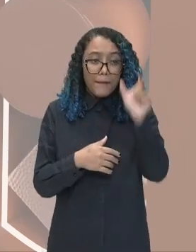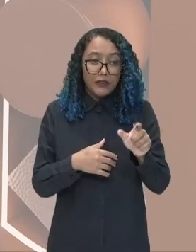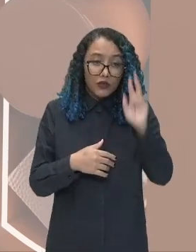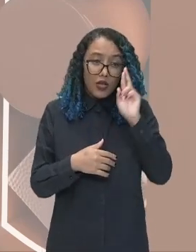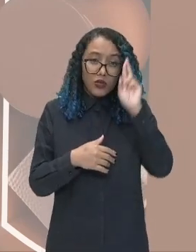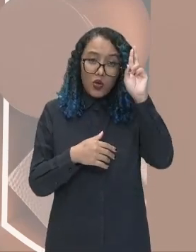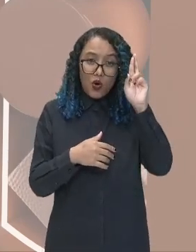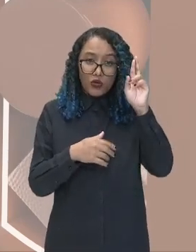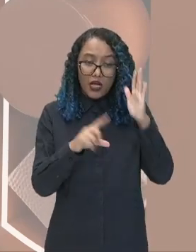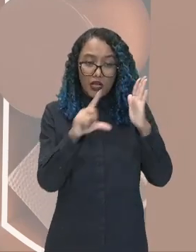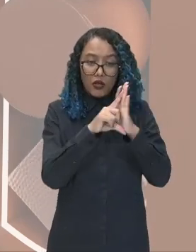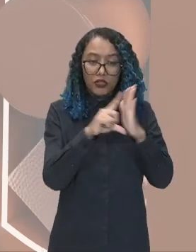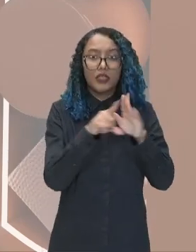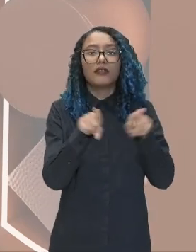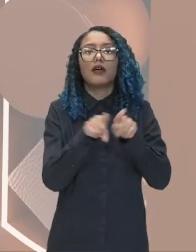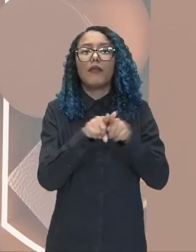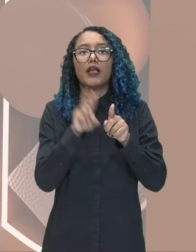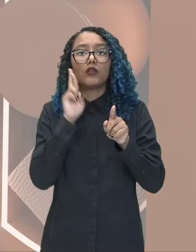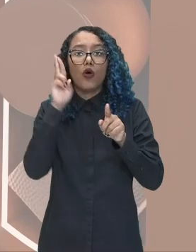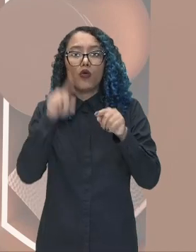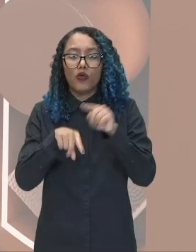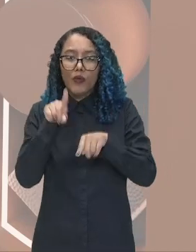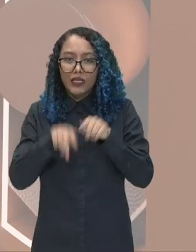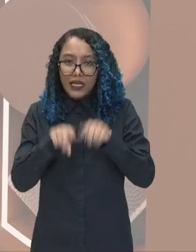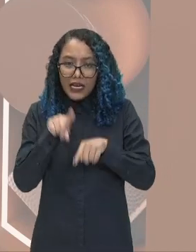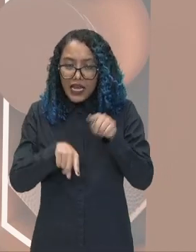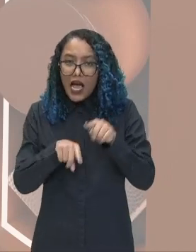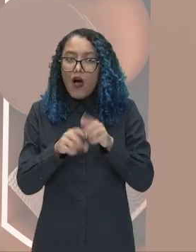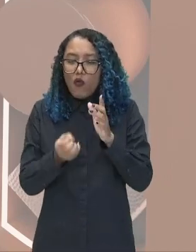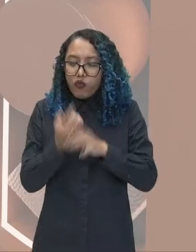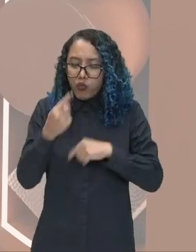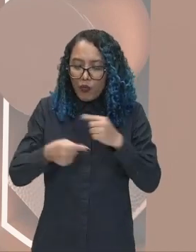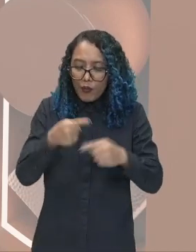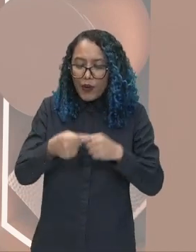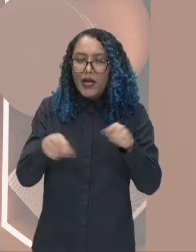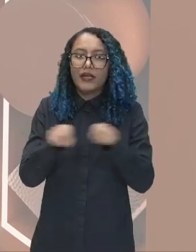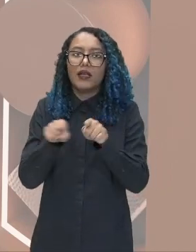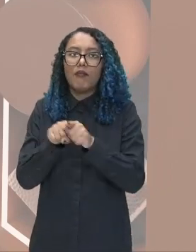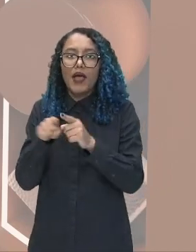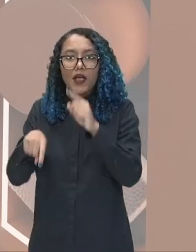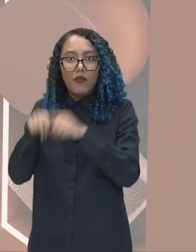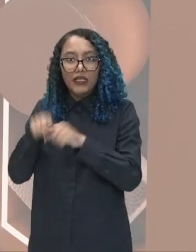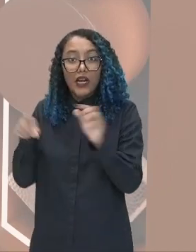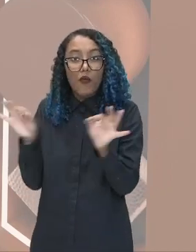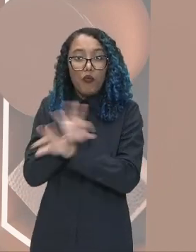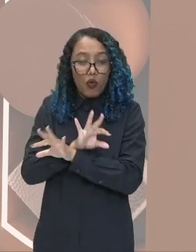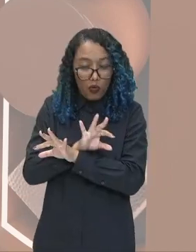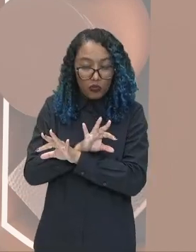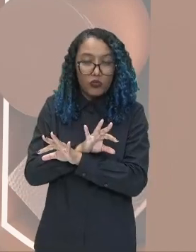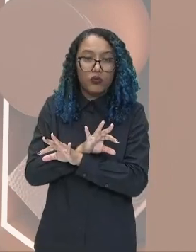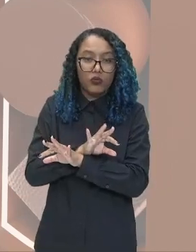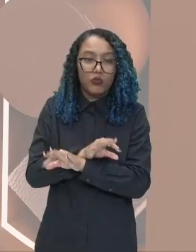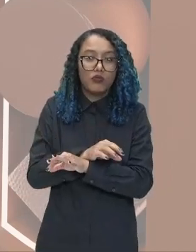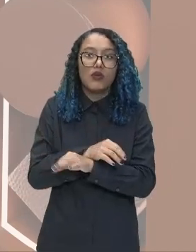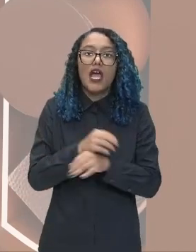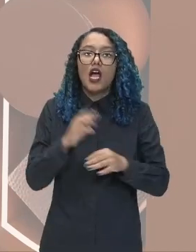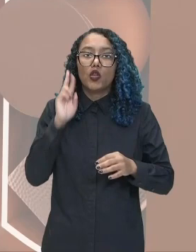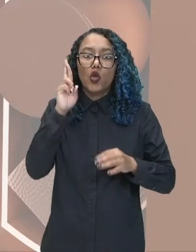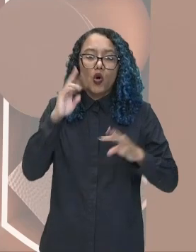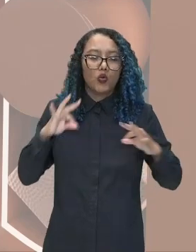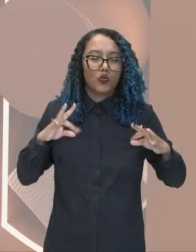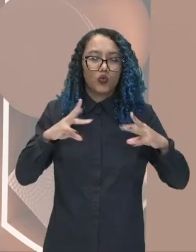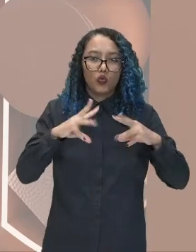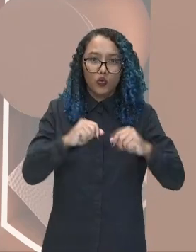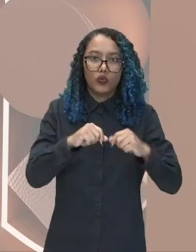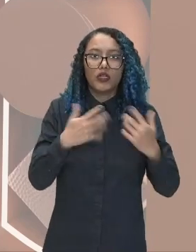da matéria-prima e ele era o dono do produto final e ele então vendia o produto final. Então não existia intermediário aí, né? Ele